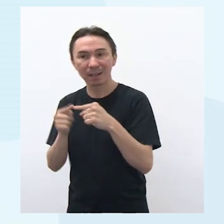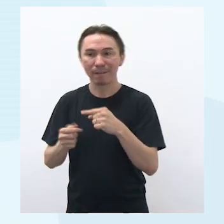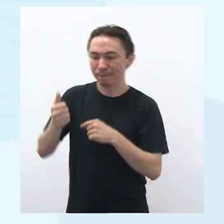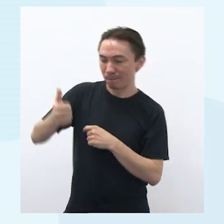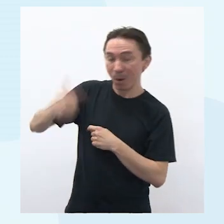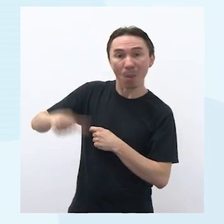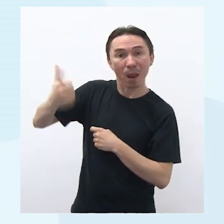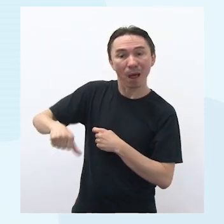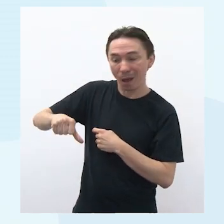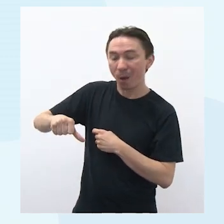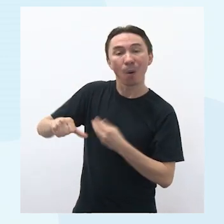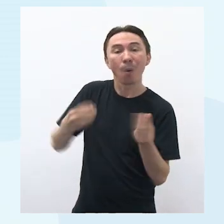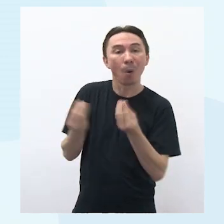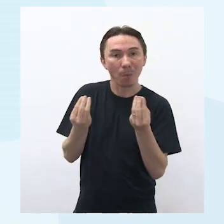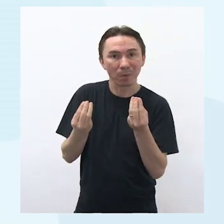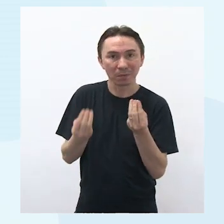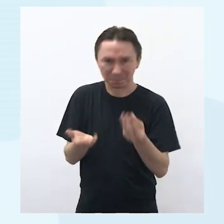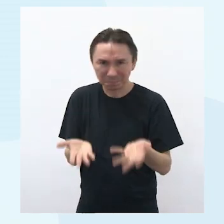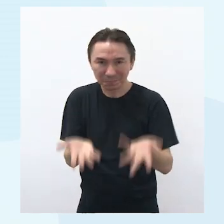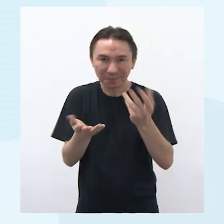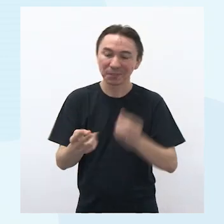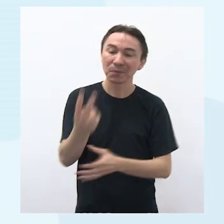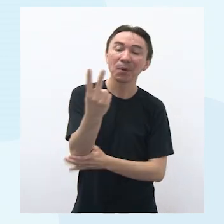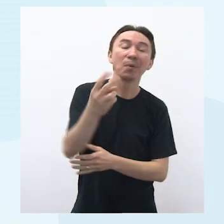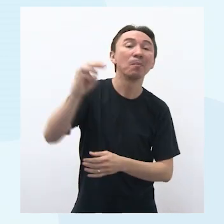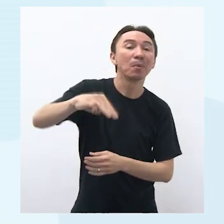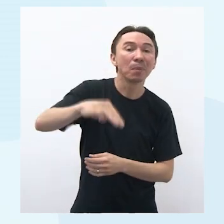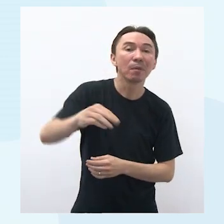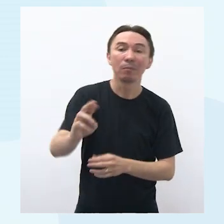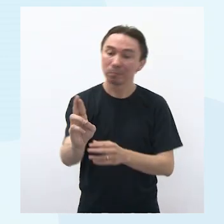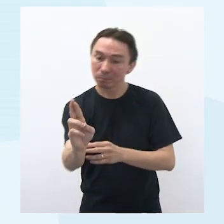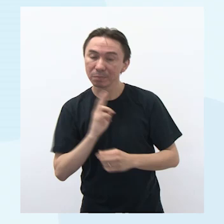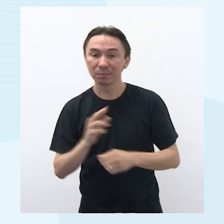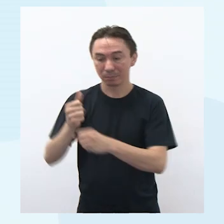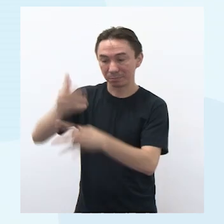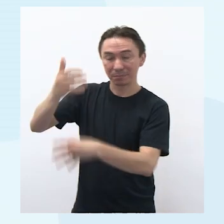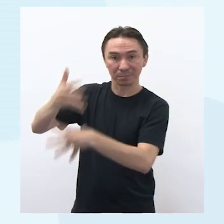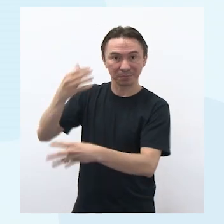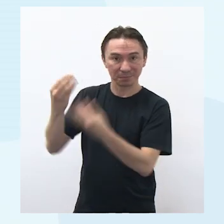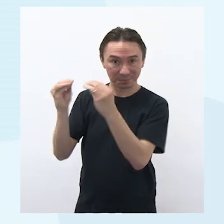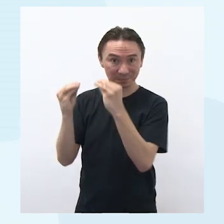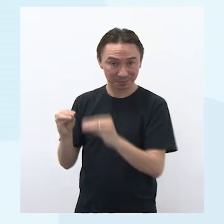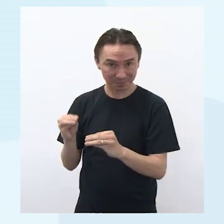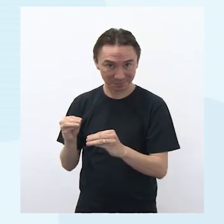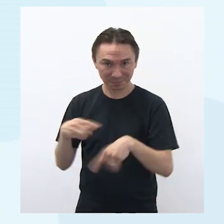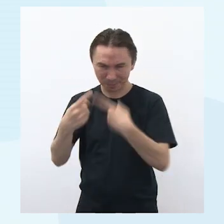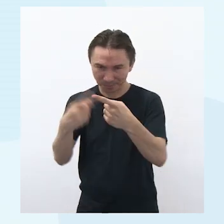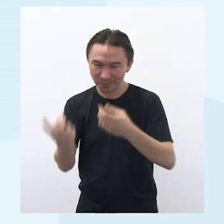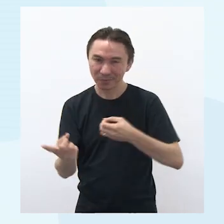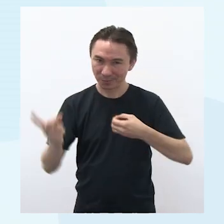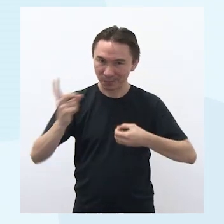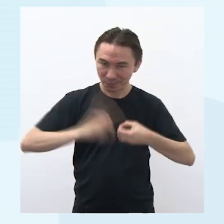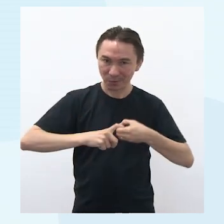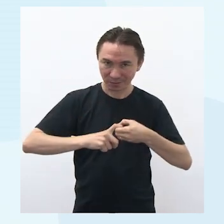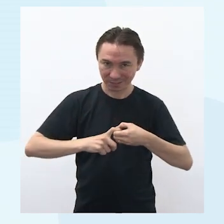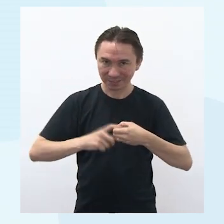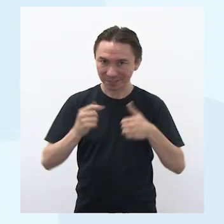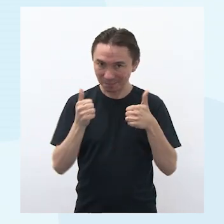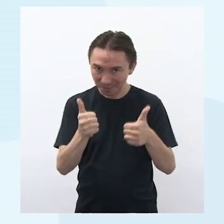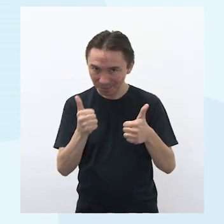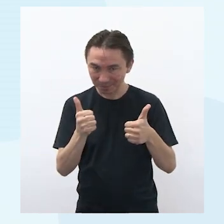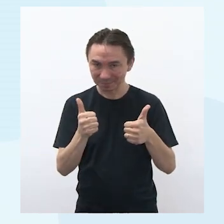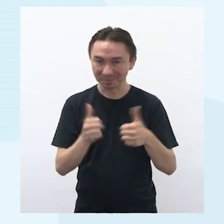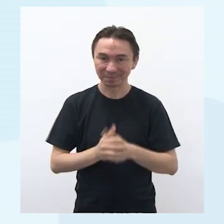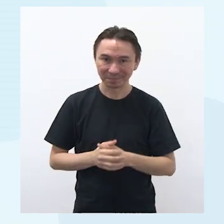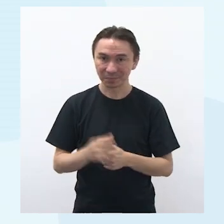vocês, 2 minutos, para que vocês possam trazer as respostas de vocês, e aí a gente volta com a Tati com as